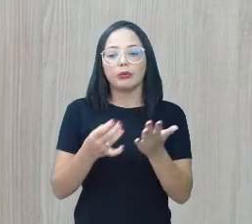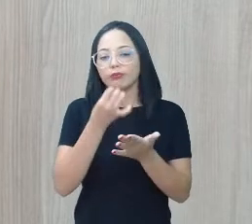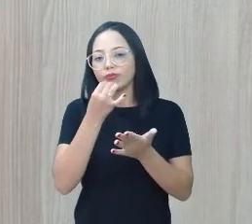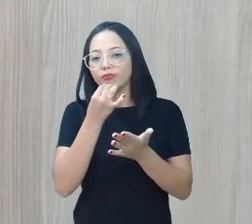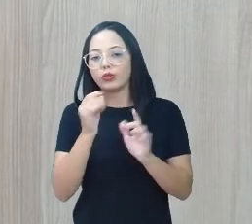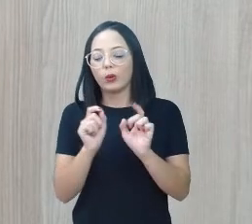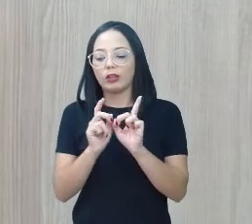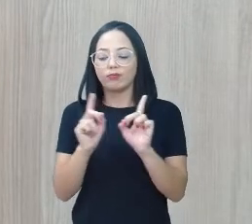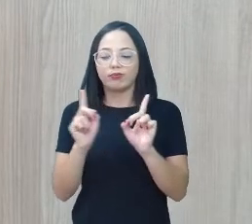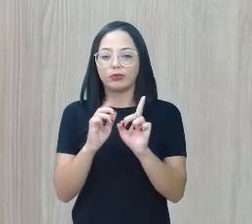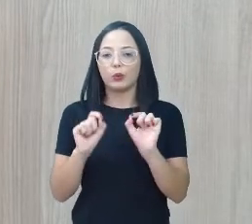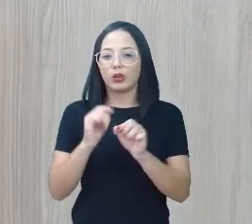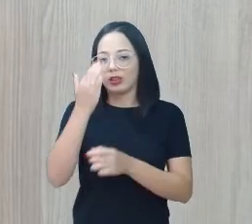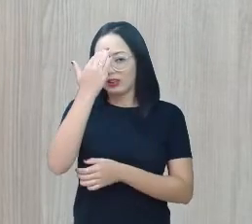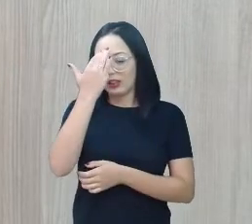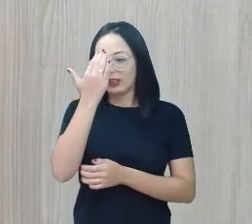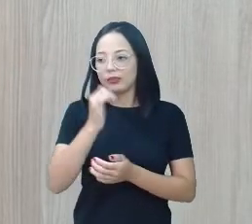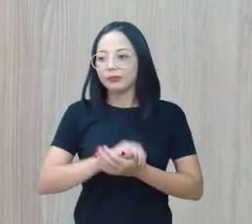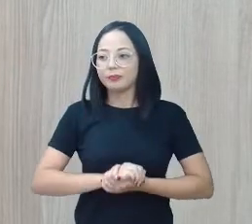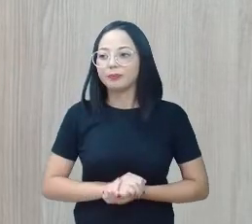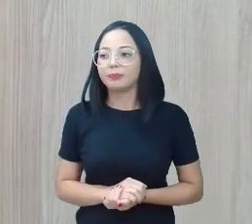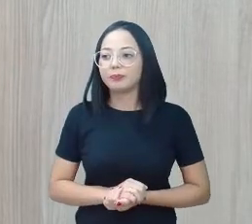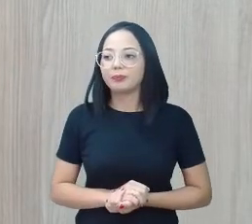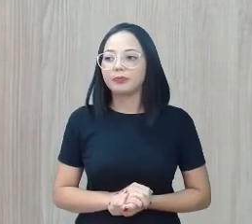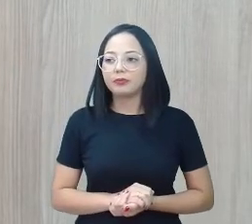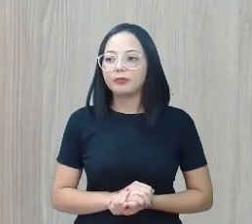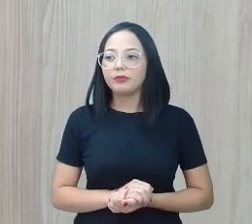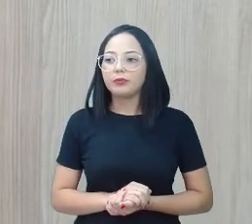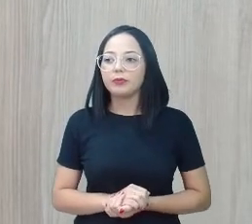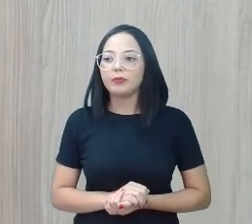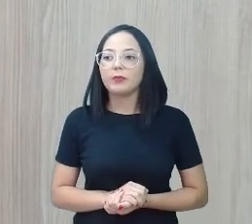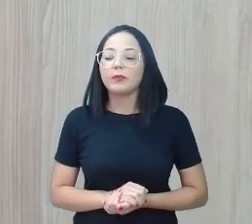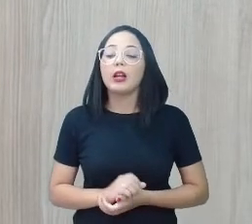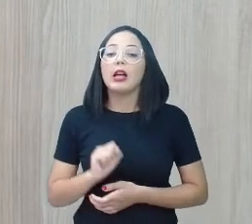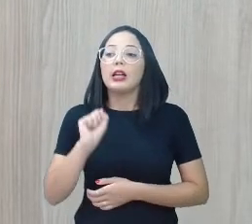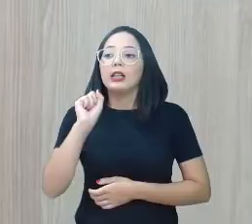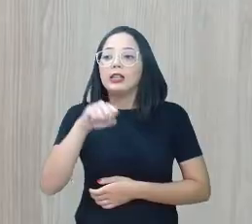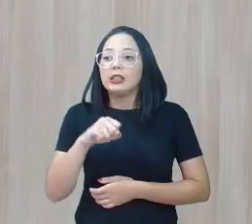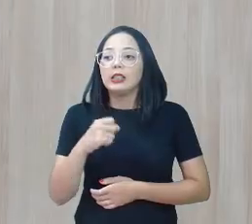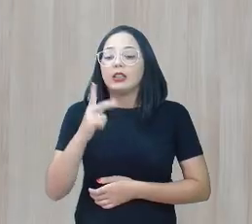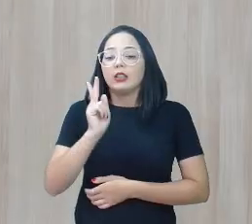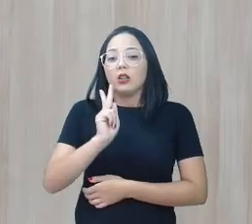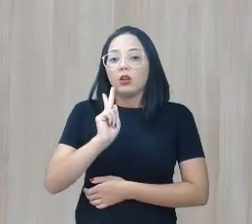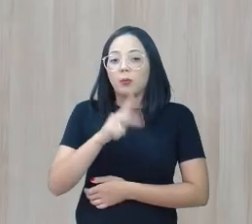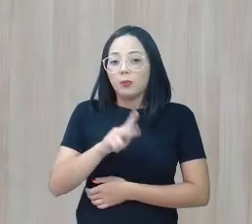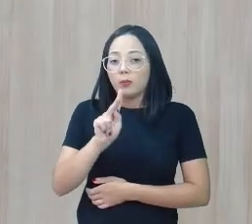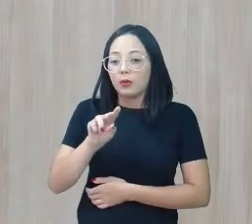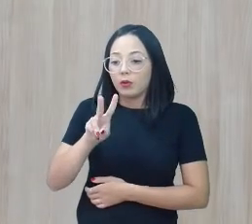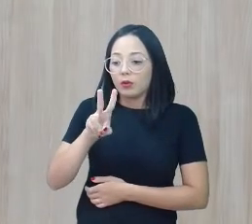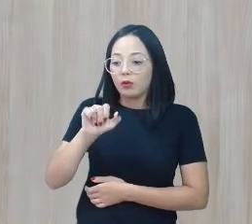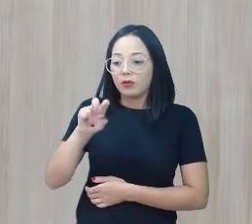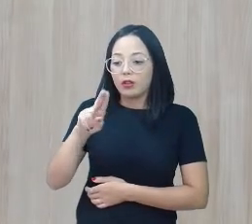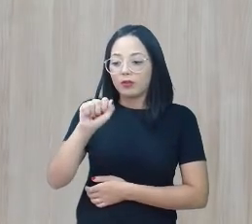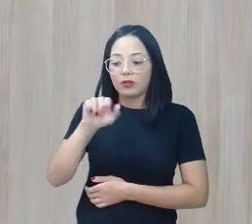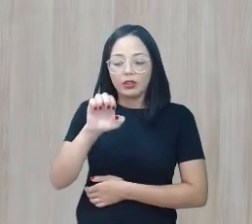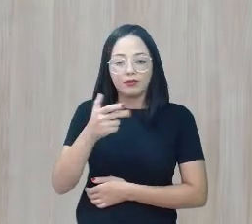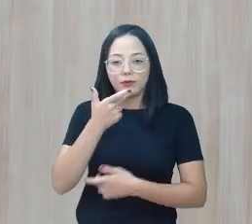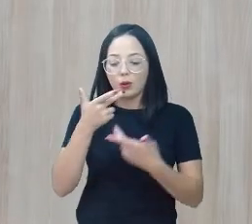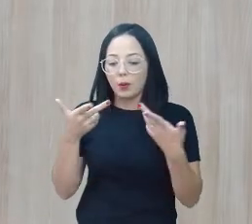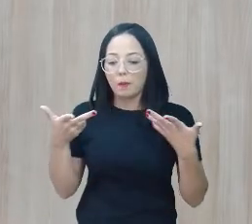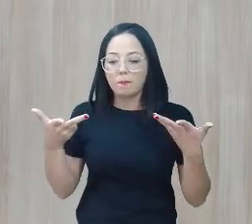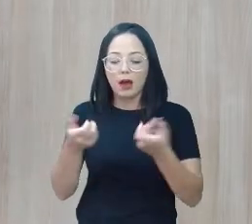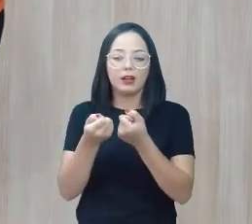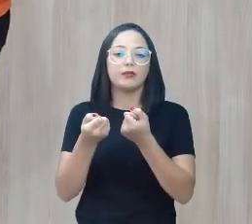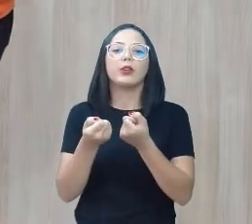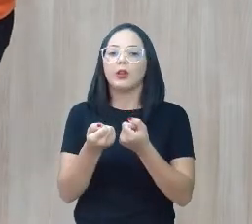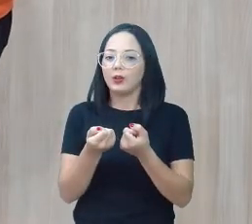esse distanciamento, tá certo? Sim. Então, professora Viviane foi maravilhosa nisso